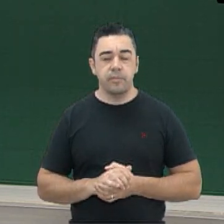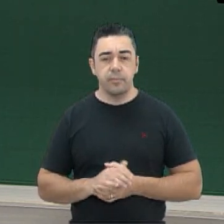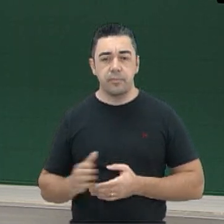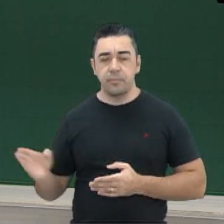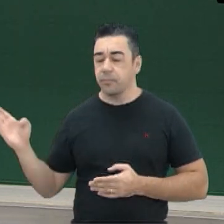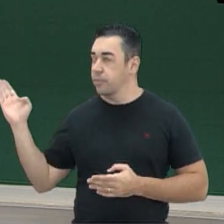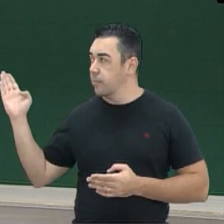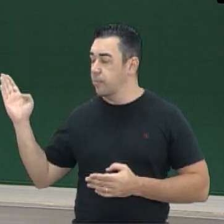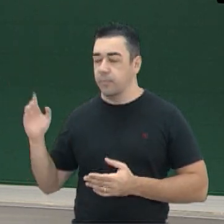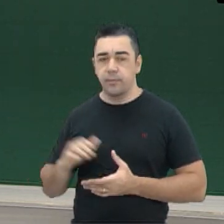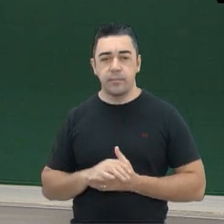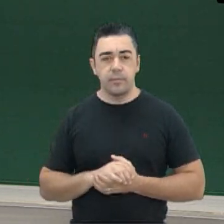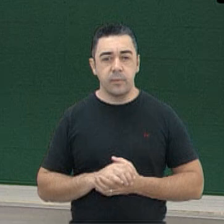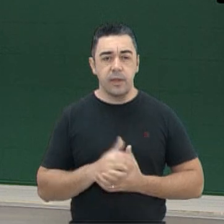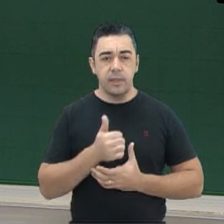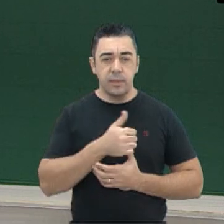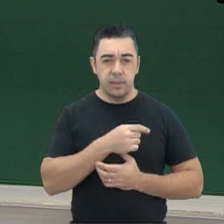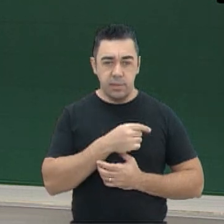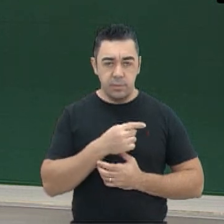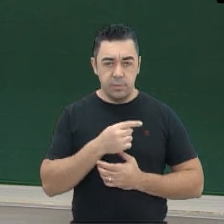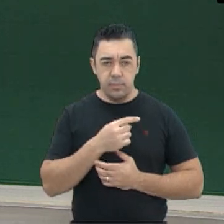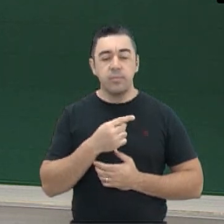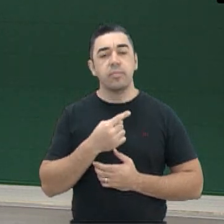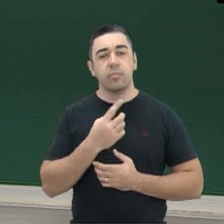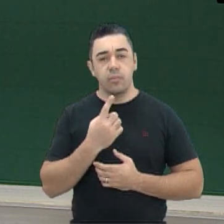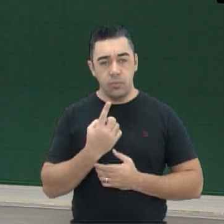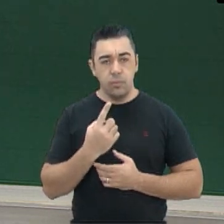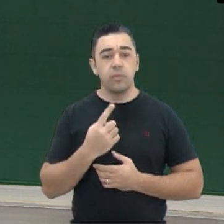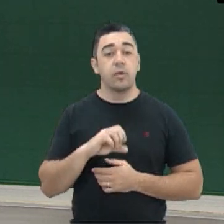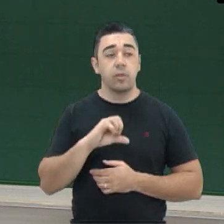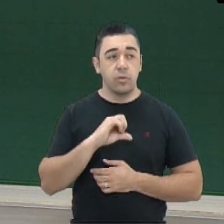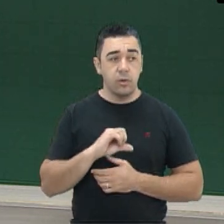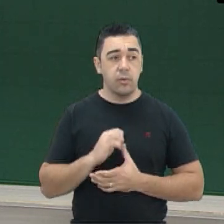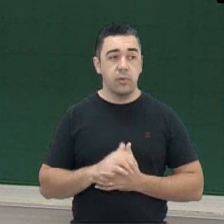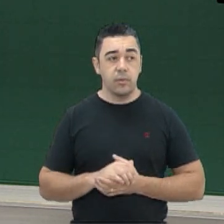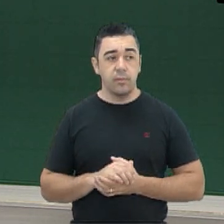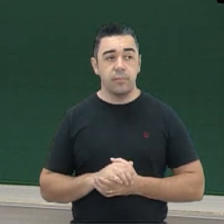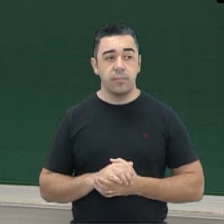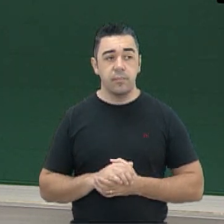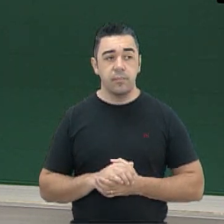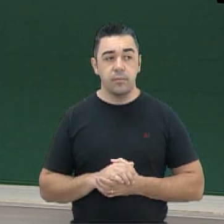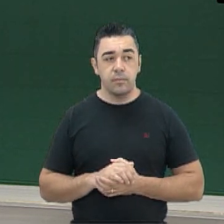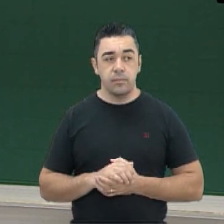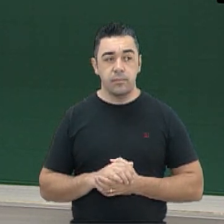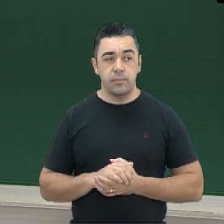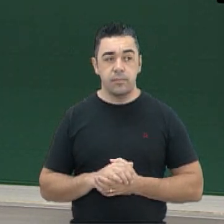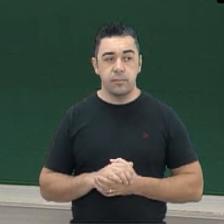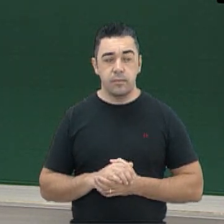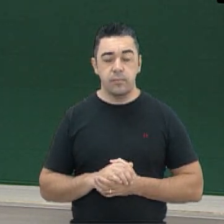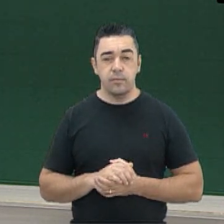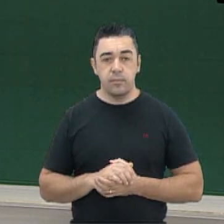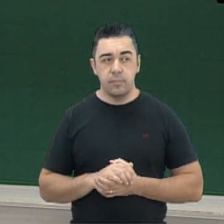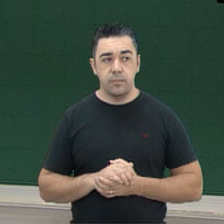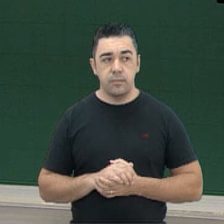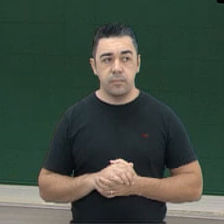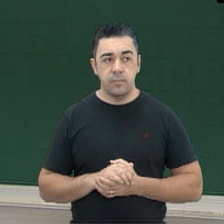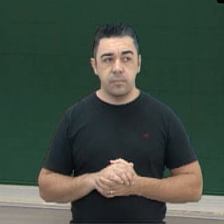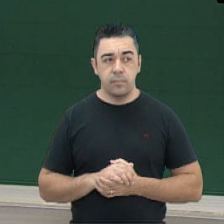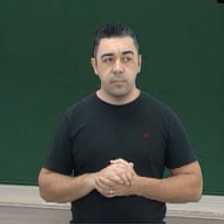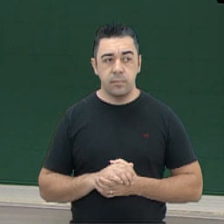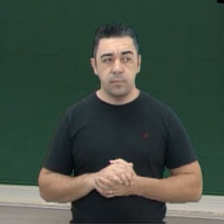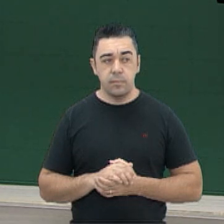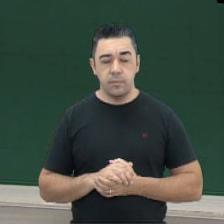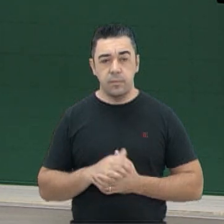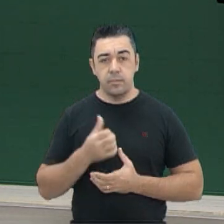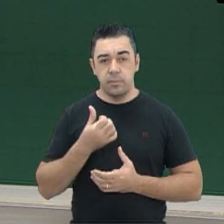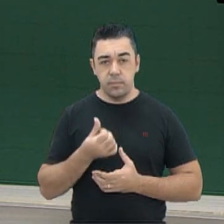10 menos 1 é 9, ok? Agora eu tiro mais 1, mais 3, tiro os ímpares. 9 menos 3 vai